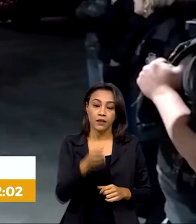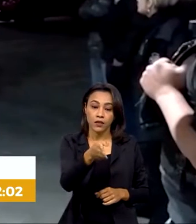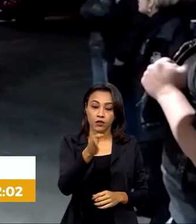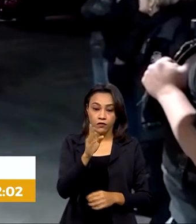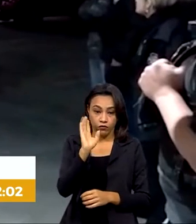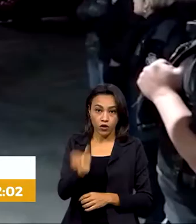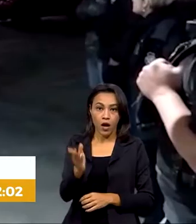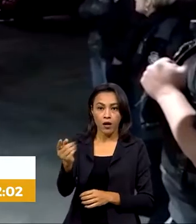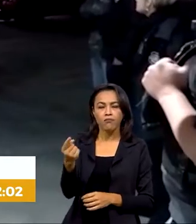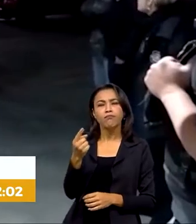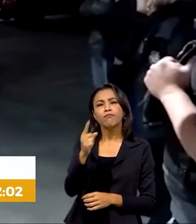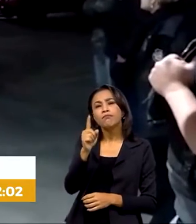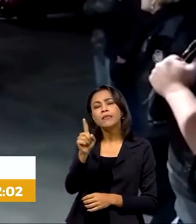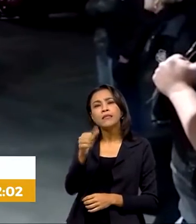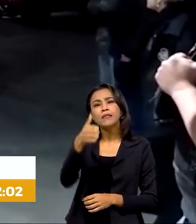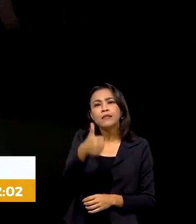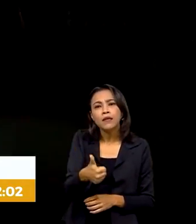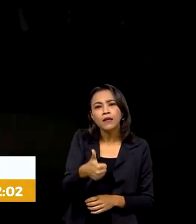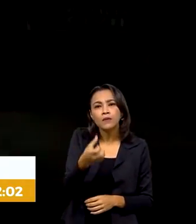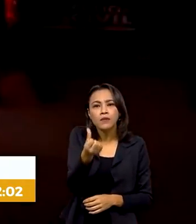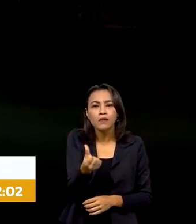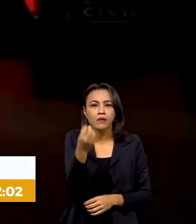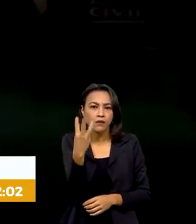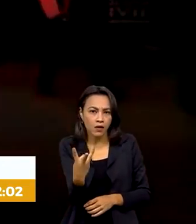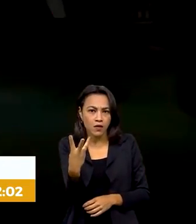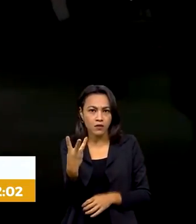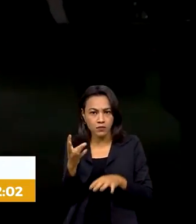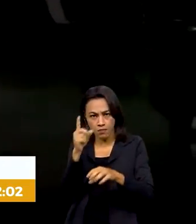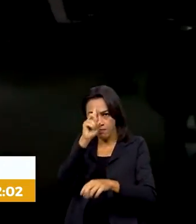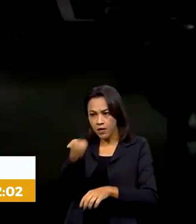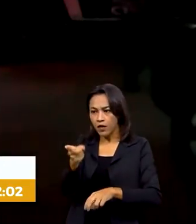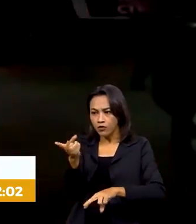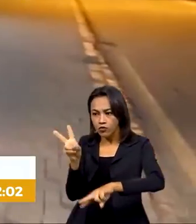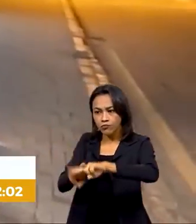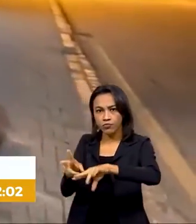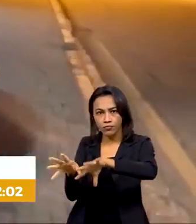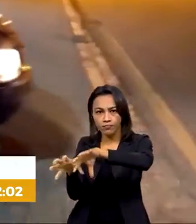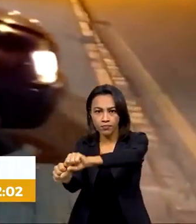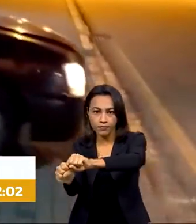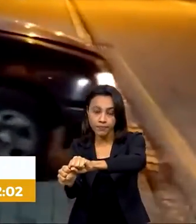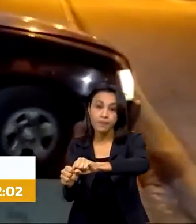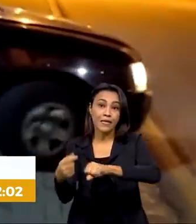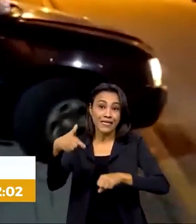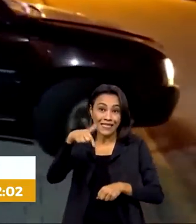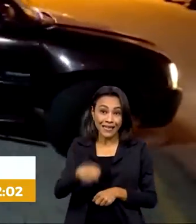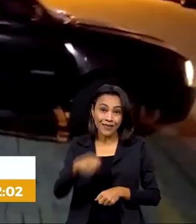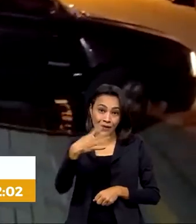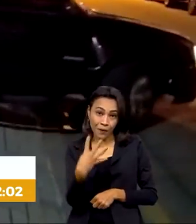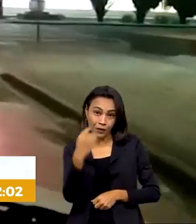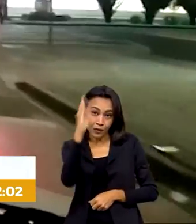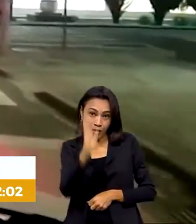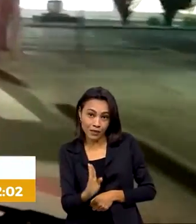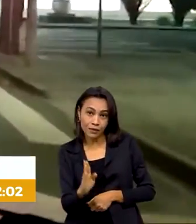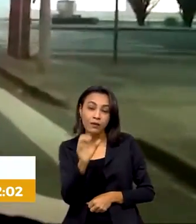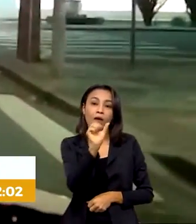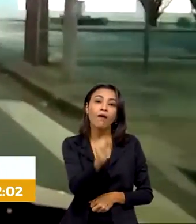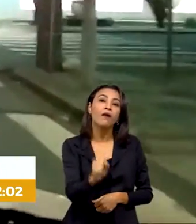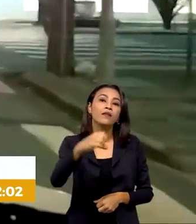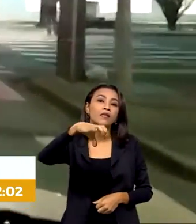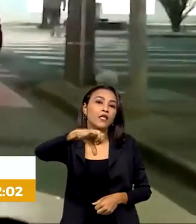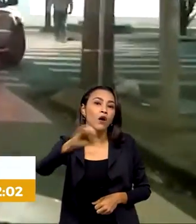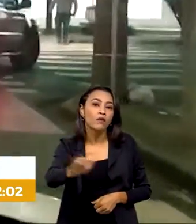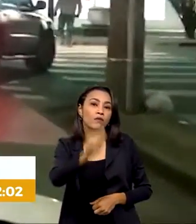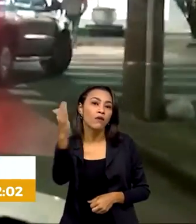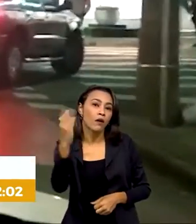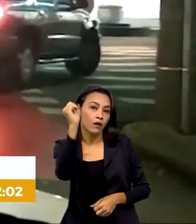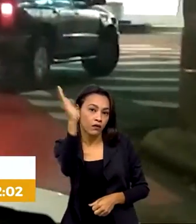Gerais Mato Grosso Mato Grosso do Sul Pará Pernambuco Piauí Paraná Rio de Janeiro Rio Grande do Sul Santa